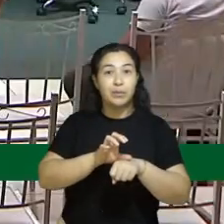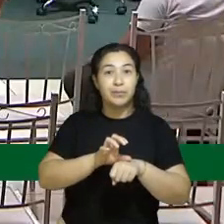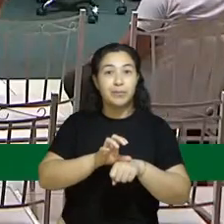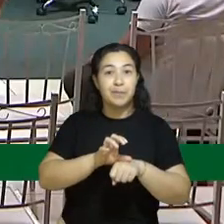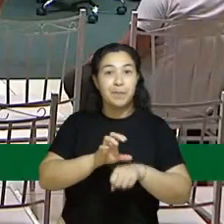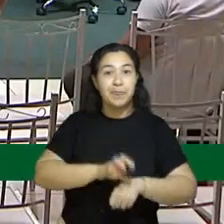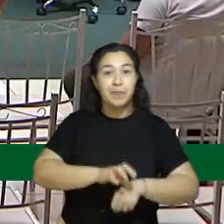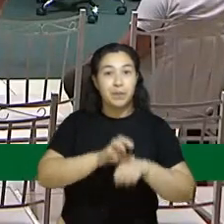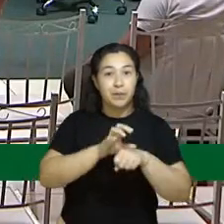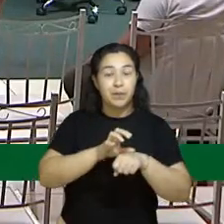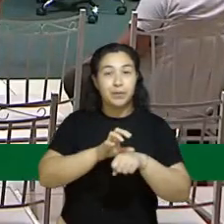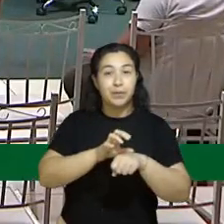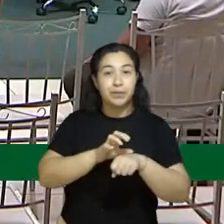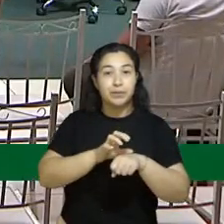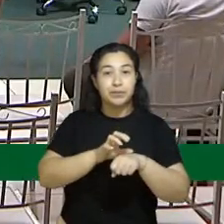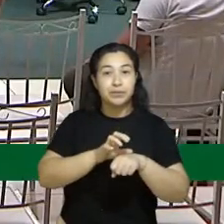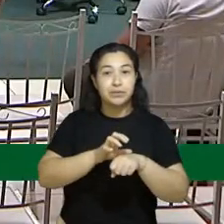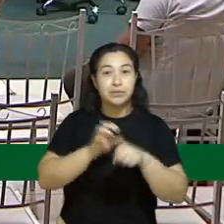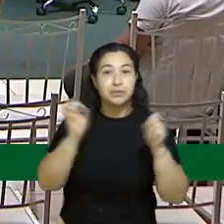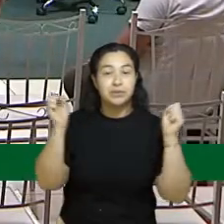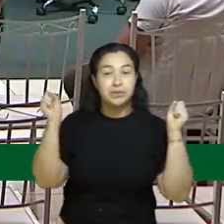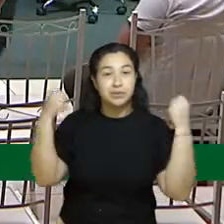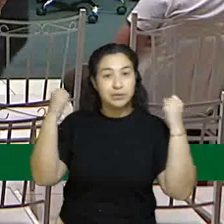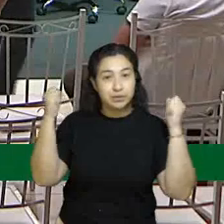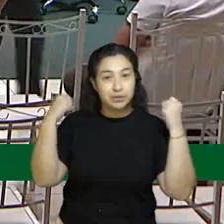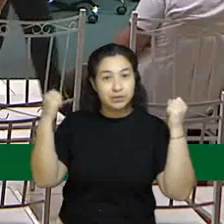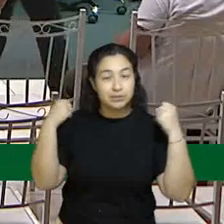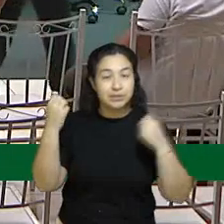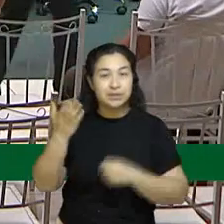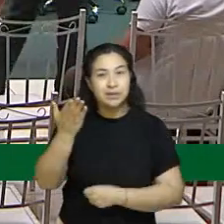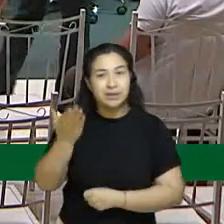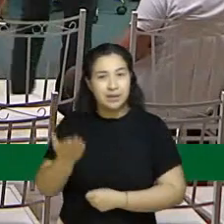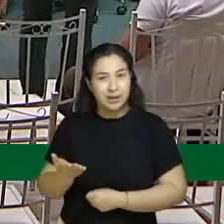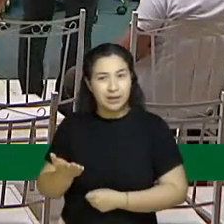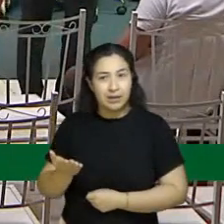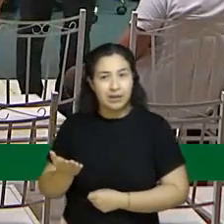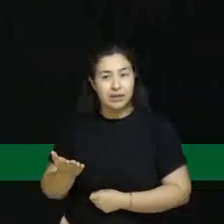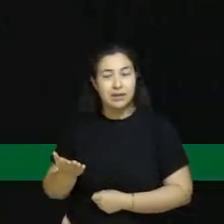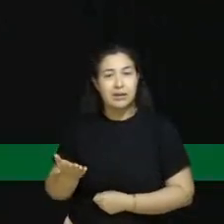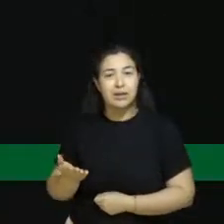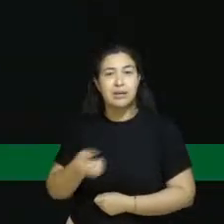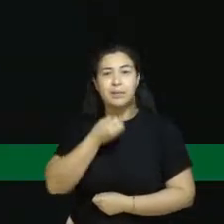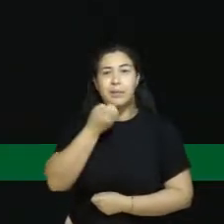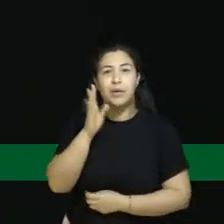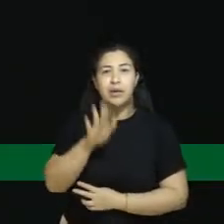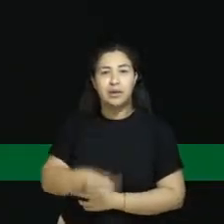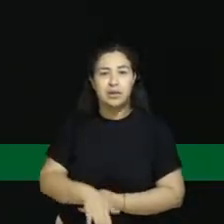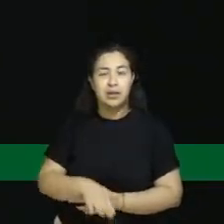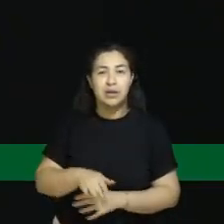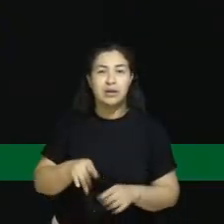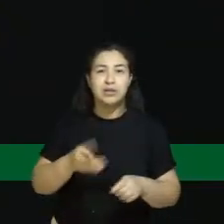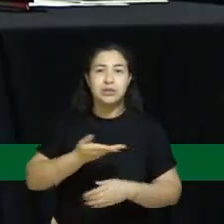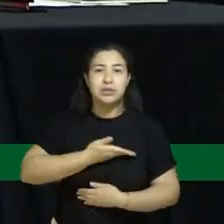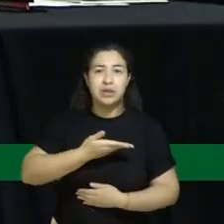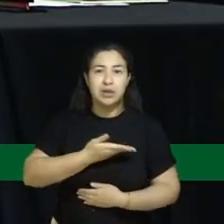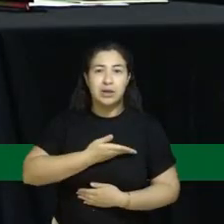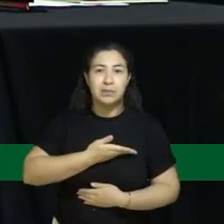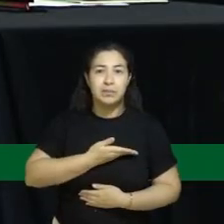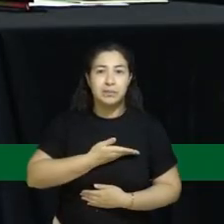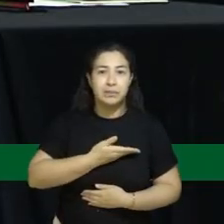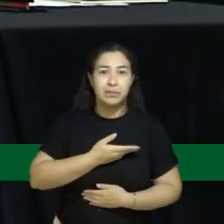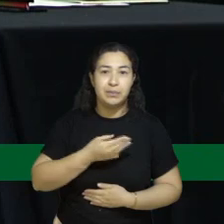Conselho Deliberativo da Chapecoense. E, por derradeiro, um boa tarde muito especial a um irmão, Maurício